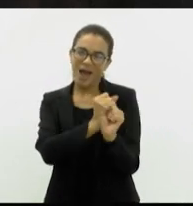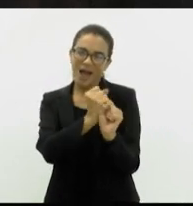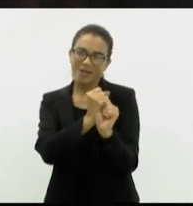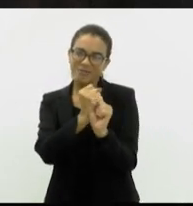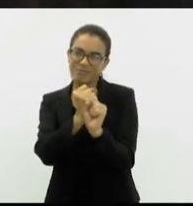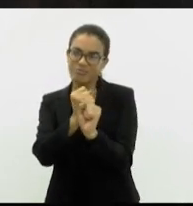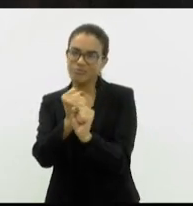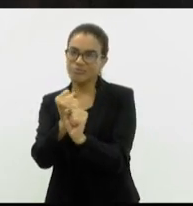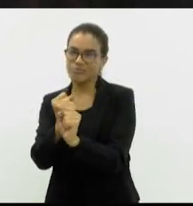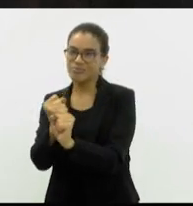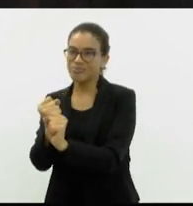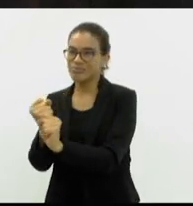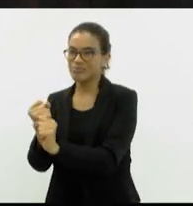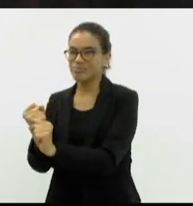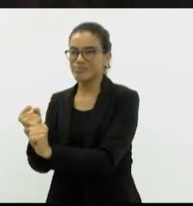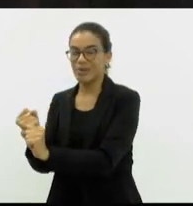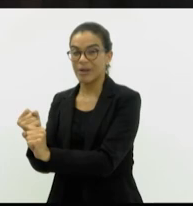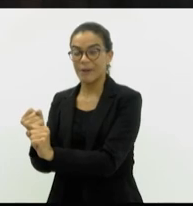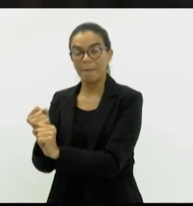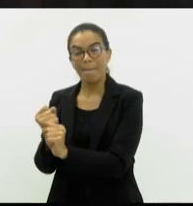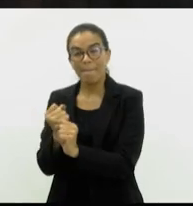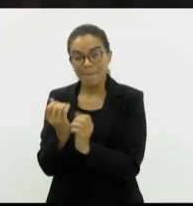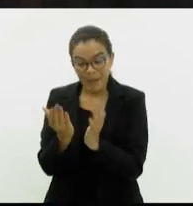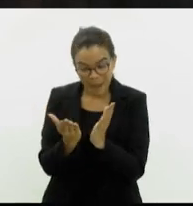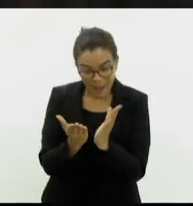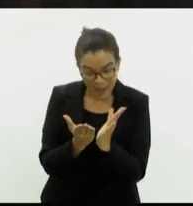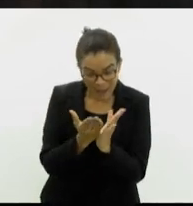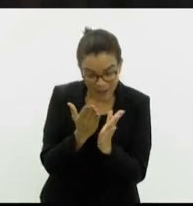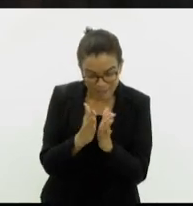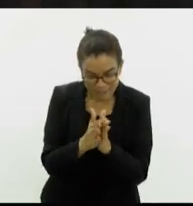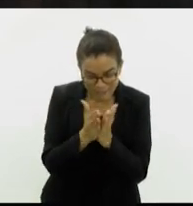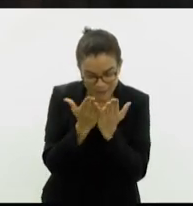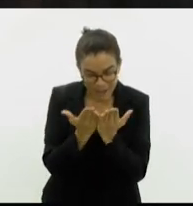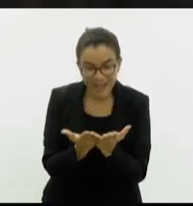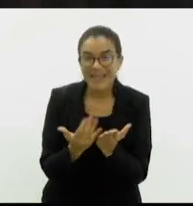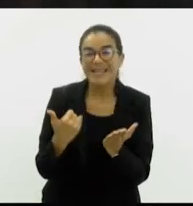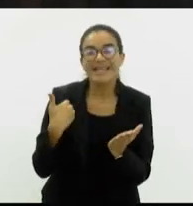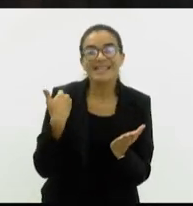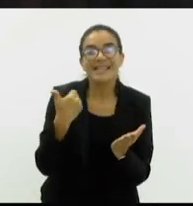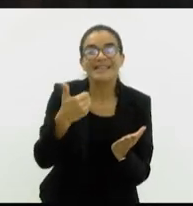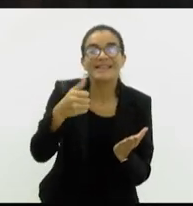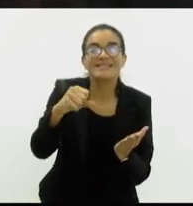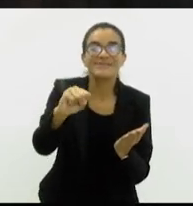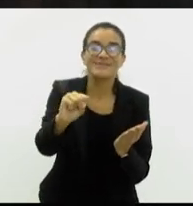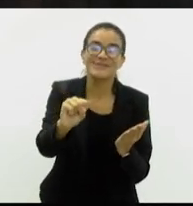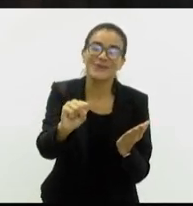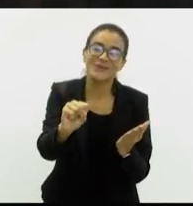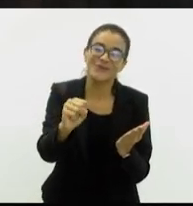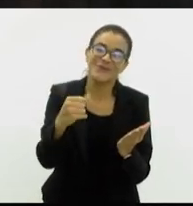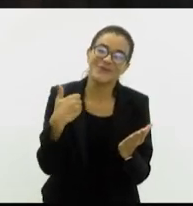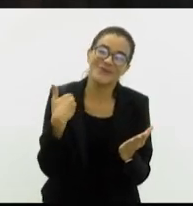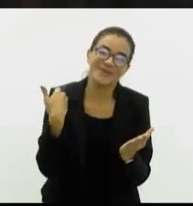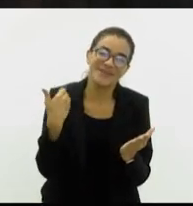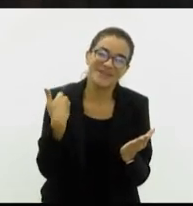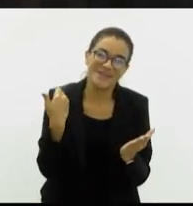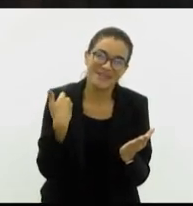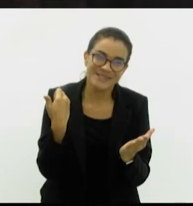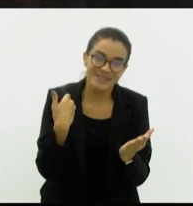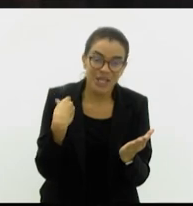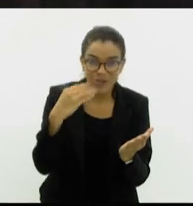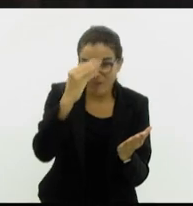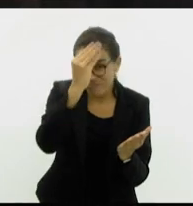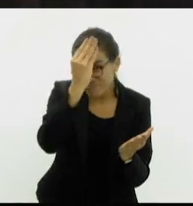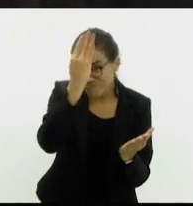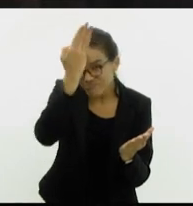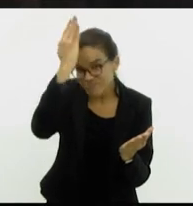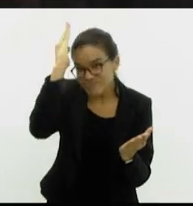passa minha carteira de trabalho eu ainda com 18 anos eu tinha até tupete senhor